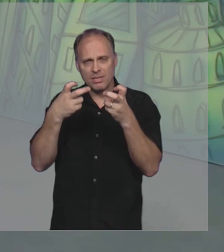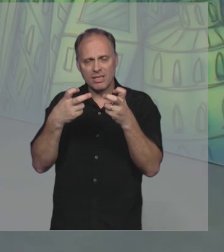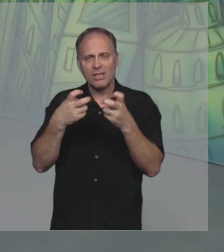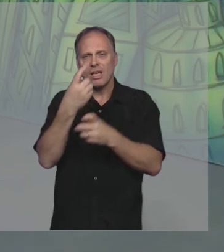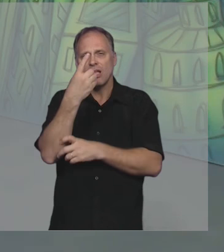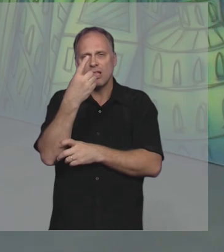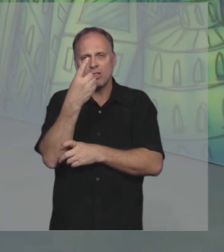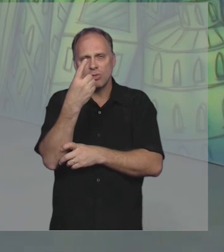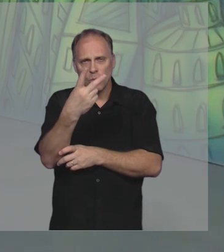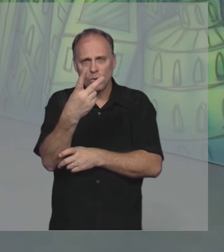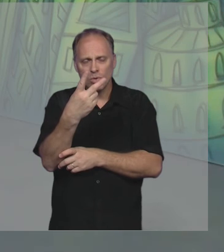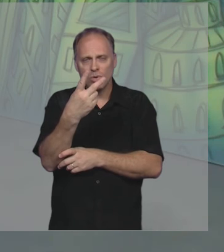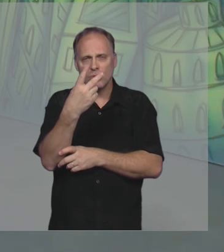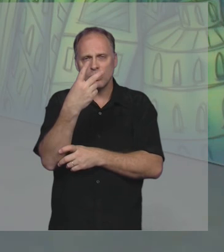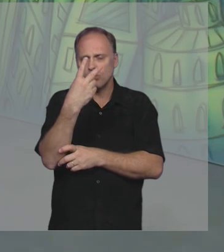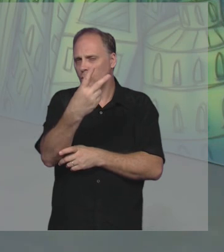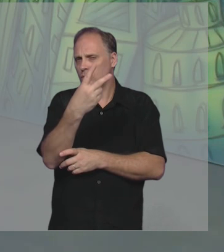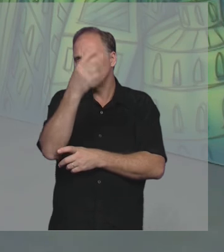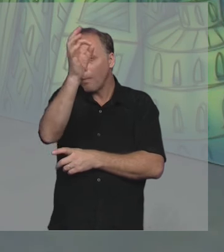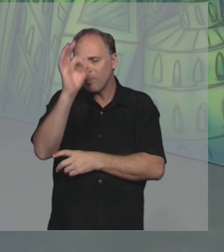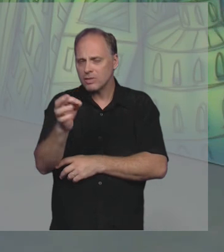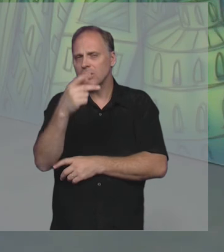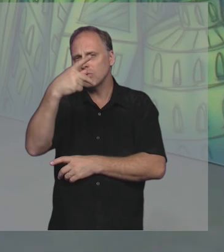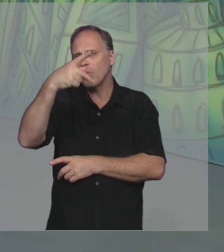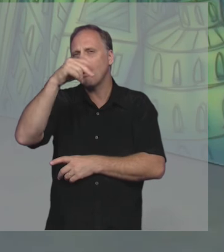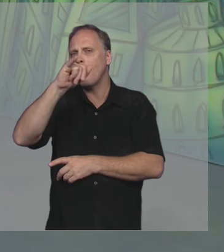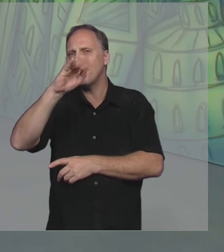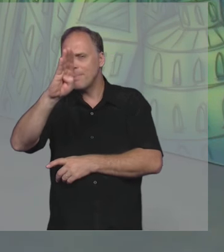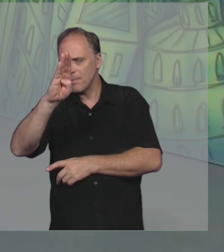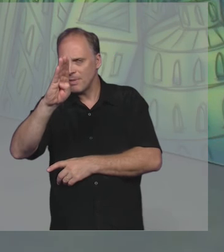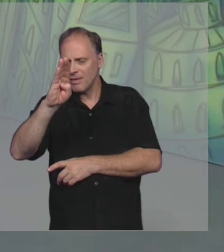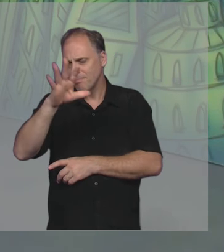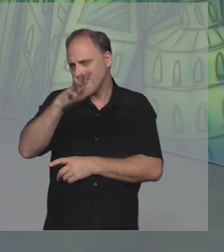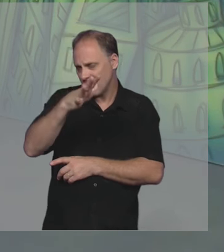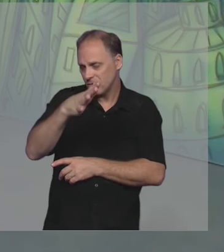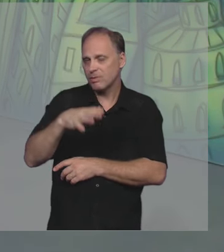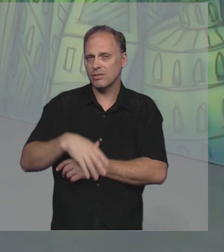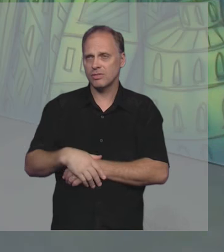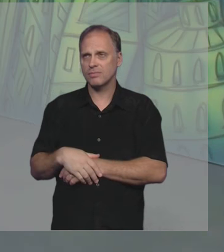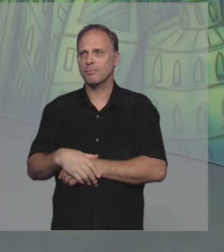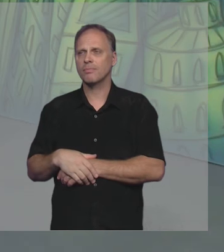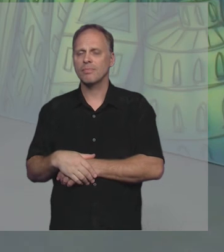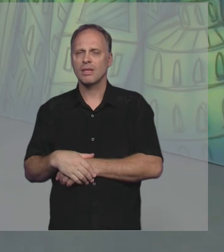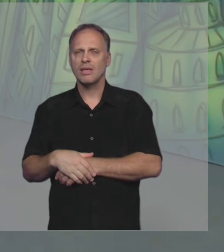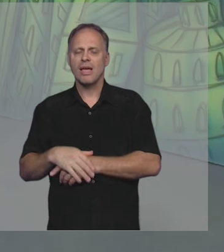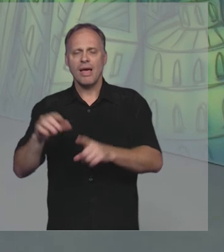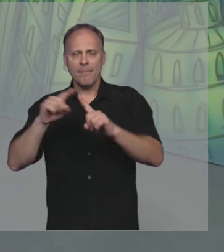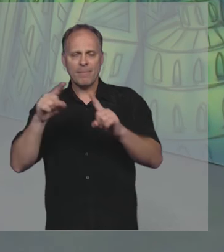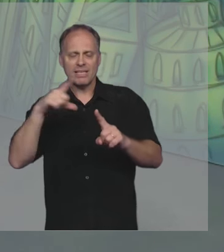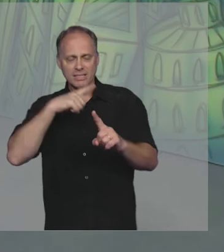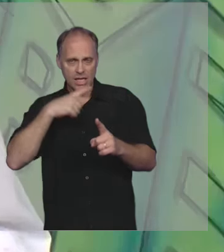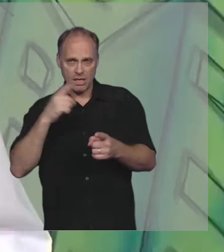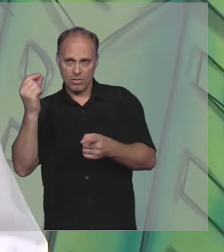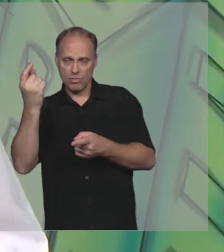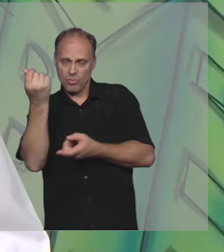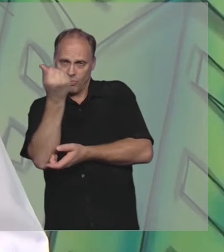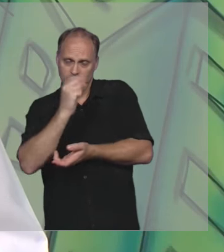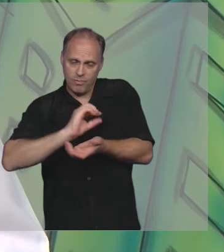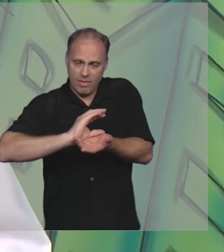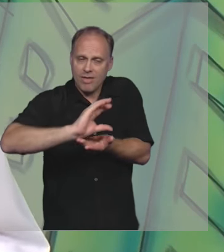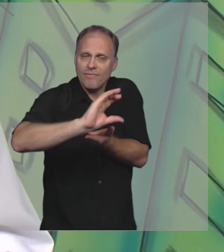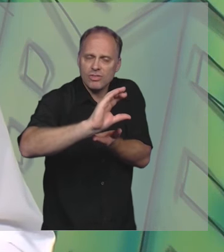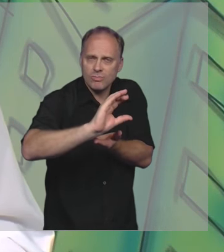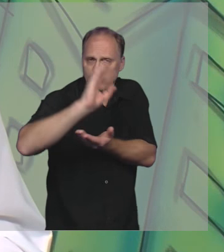12% do PIB, né? Que está na saúde. Se gira. Isso, então. Mas ele tem um investimento